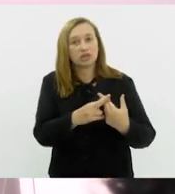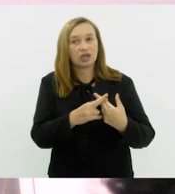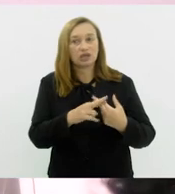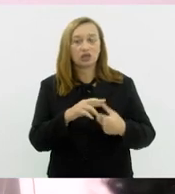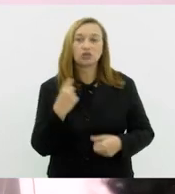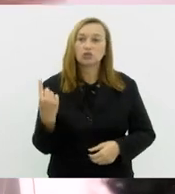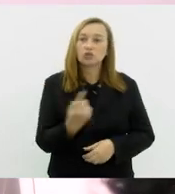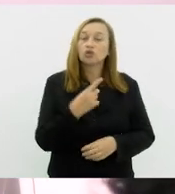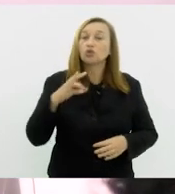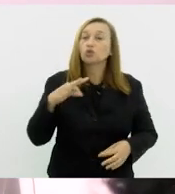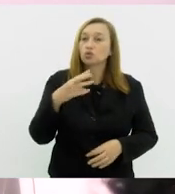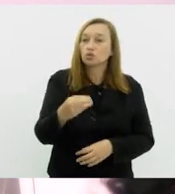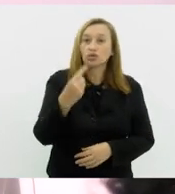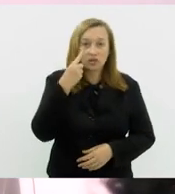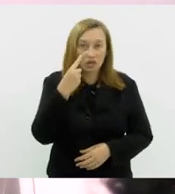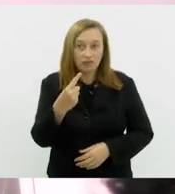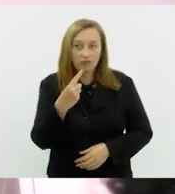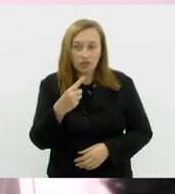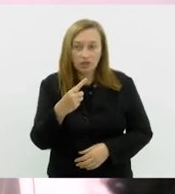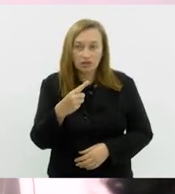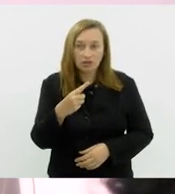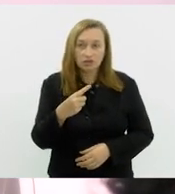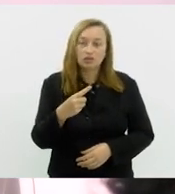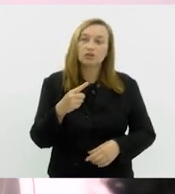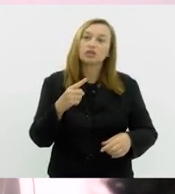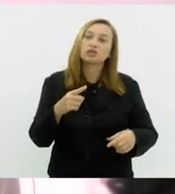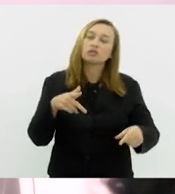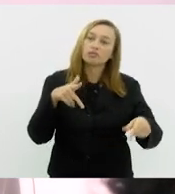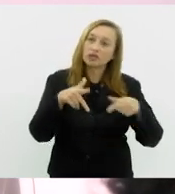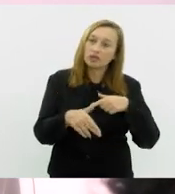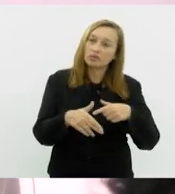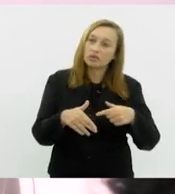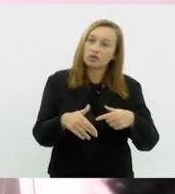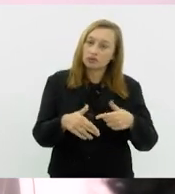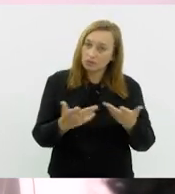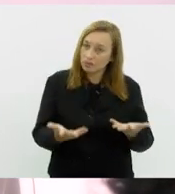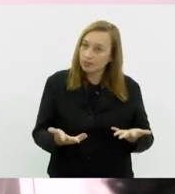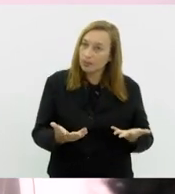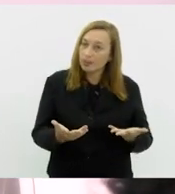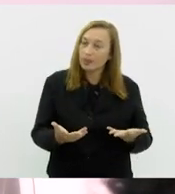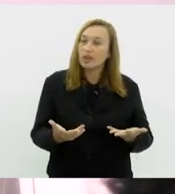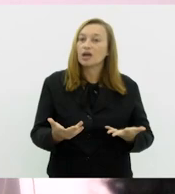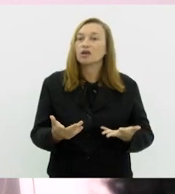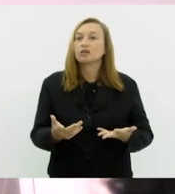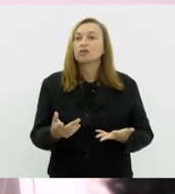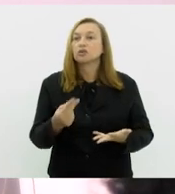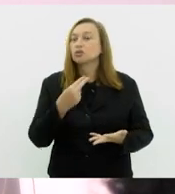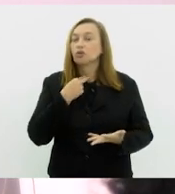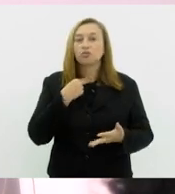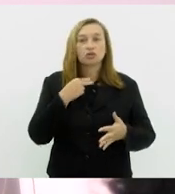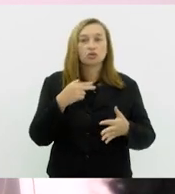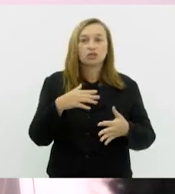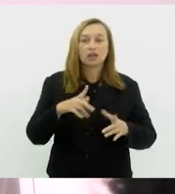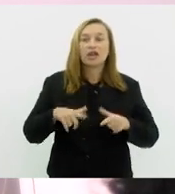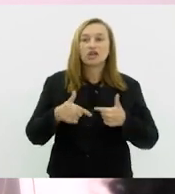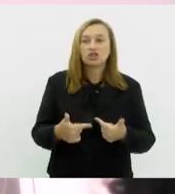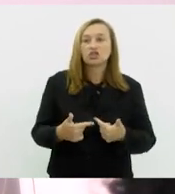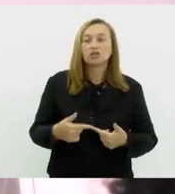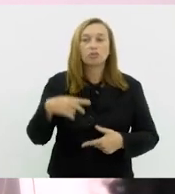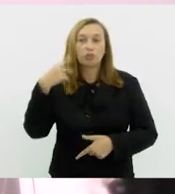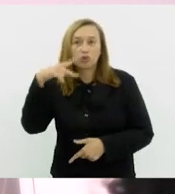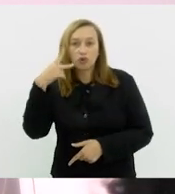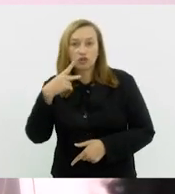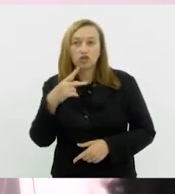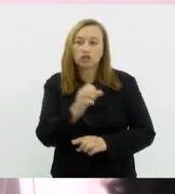com aquilo tudo que a gente está vendo e que se torna um grande obstáculo na maioria de nós, porque isso faz com que a gente não possa se mover, seja na política, seja